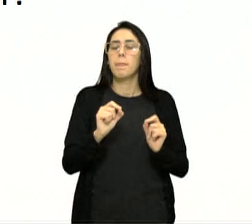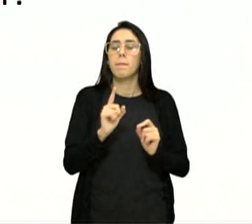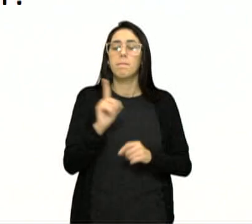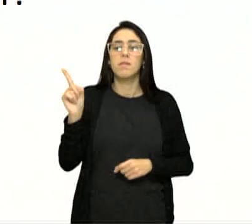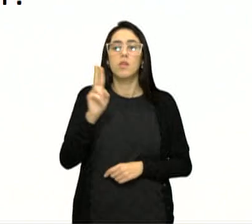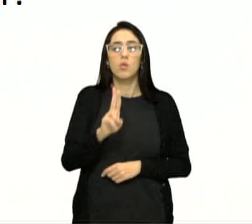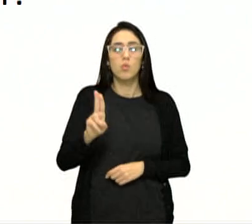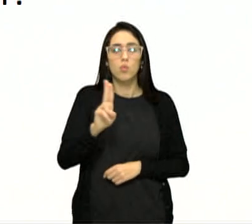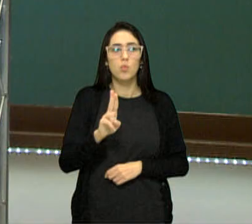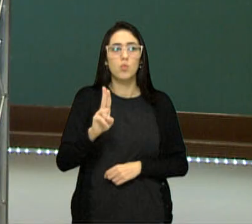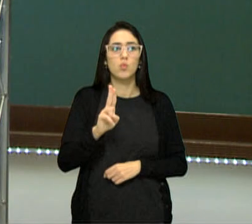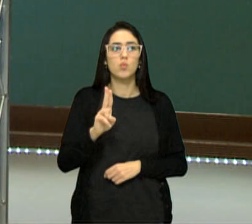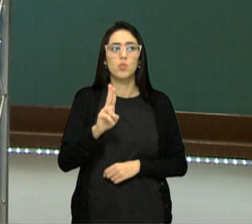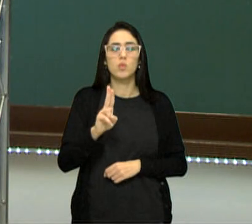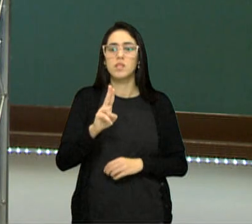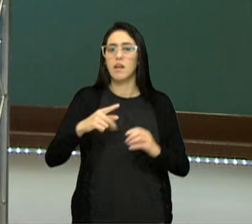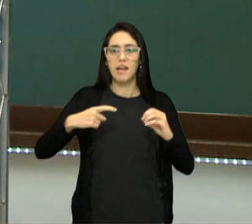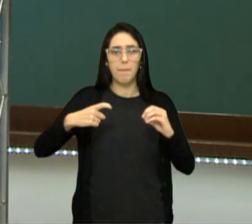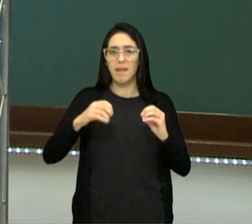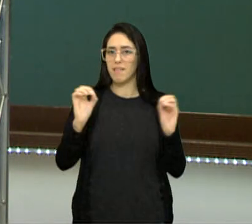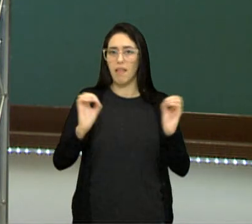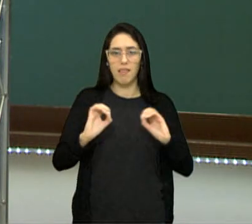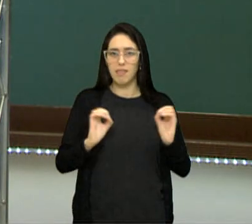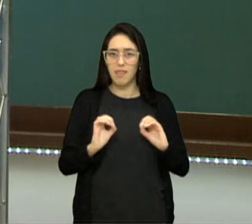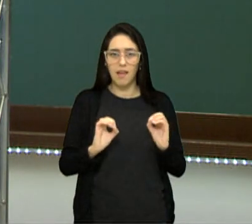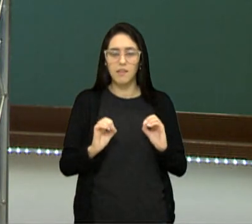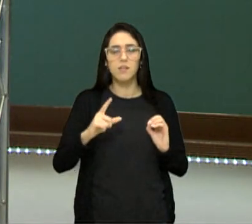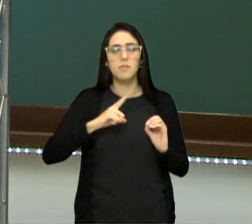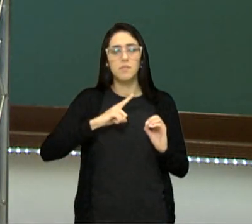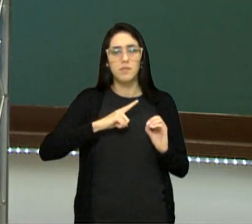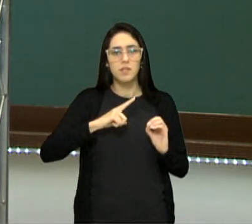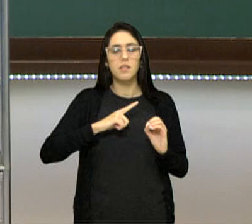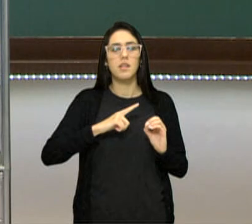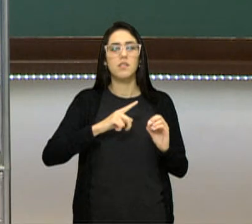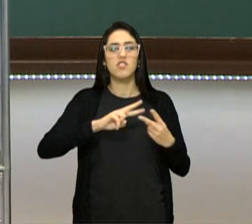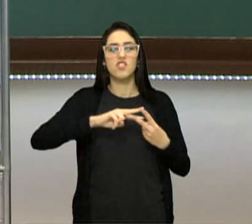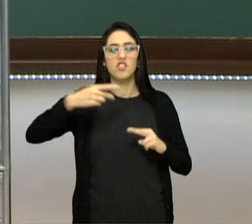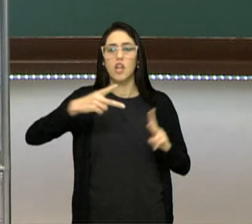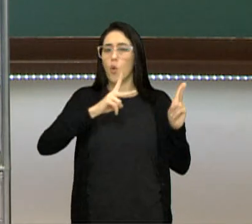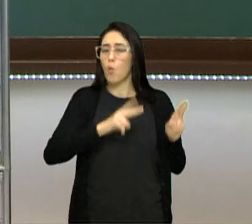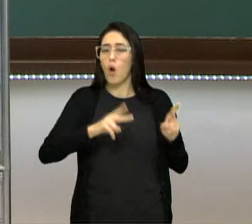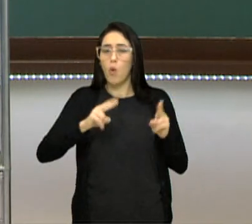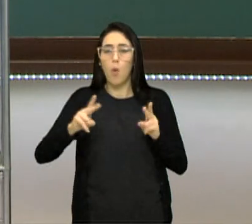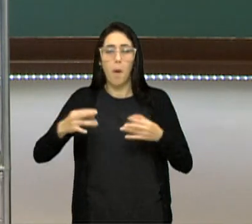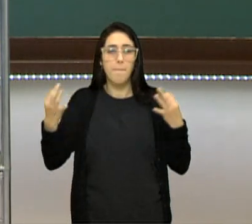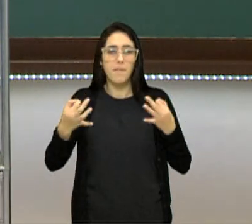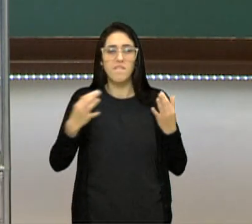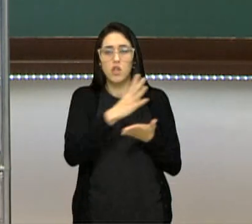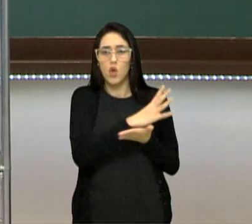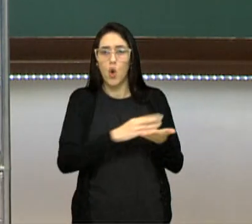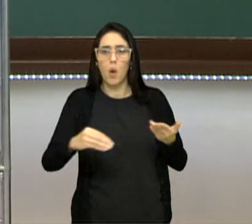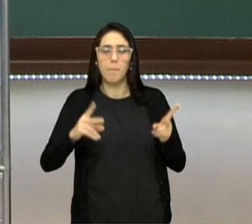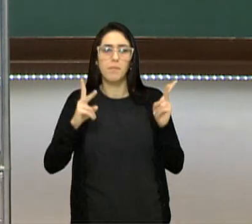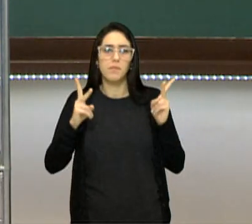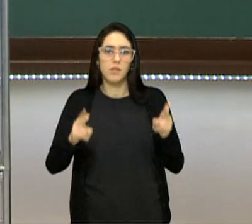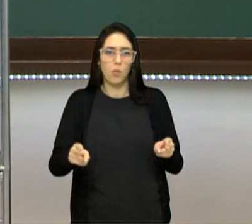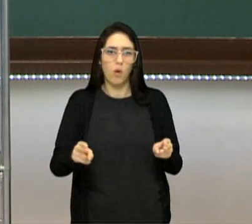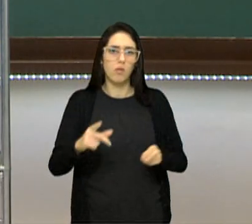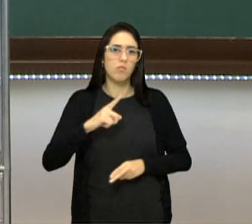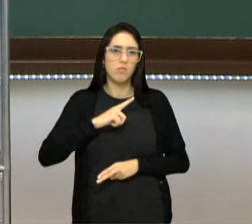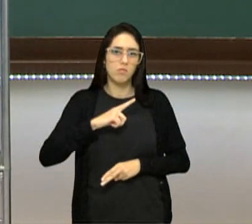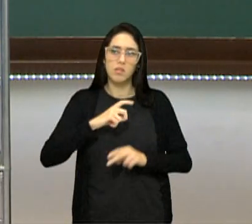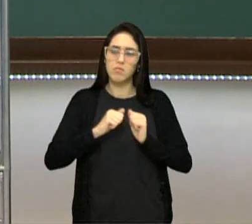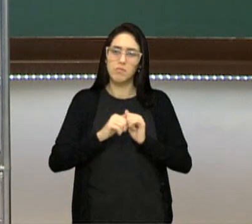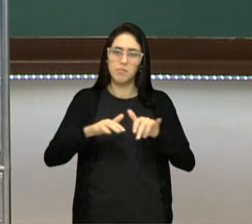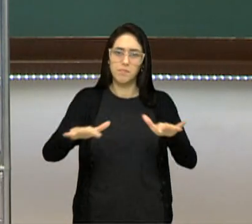utiliza gametas e os indivíduos formados são geneticamente iguais ao progenitor, são cópias dele, né? E ocorre sob diversos